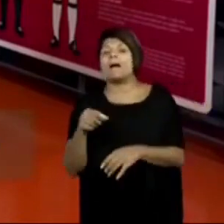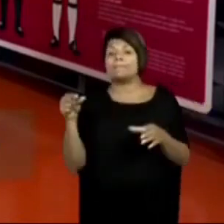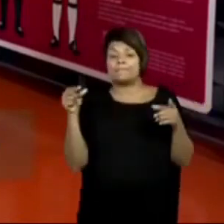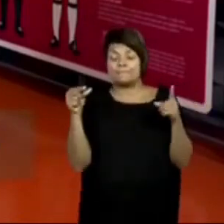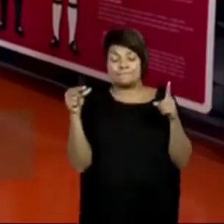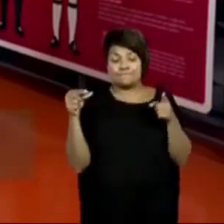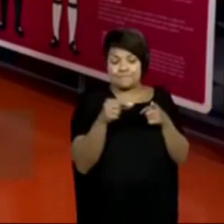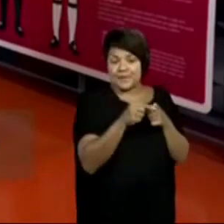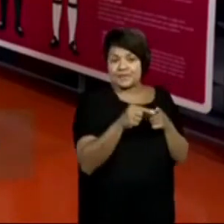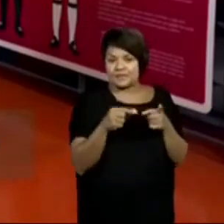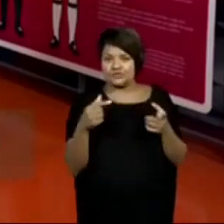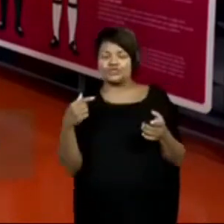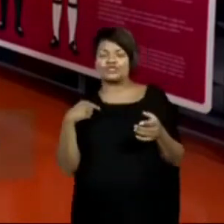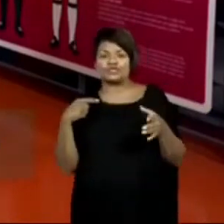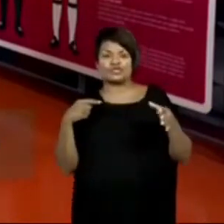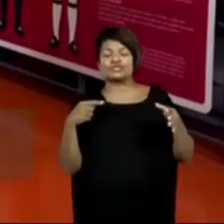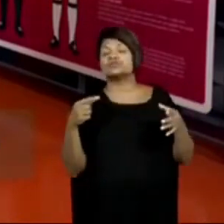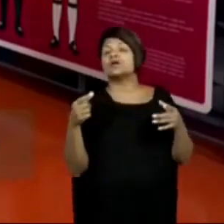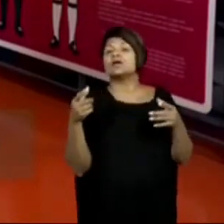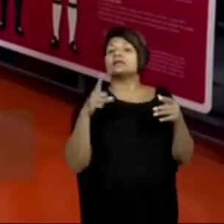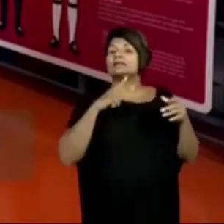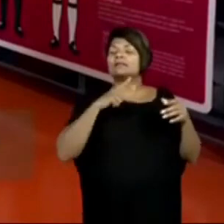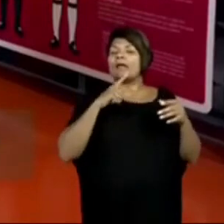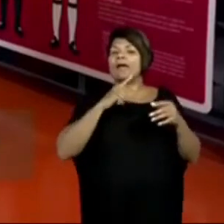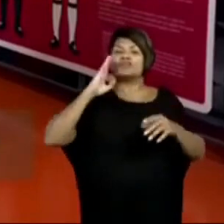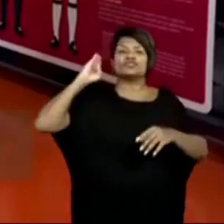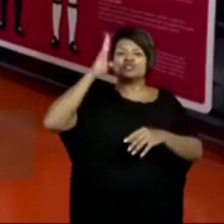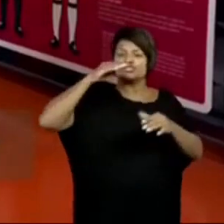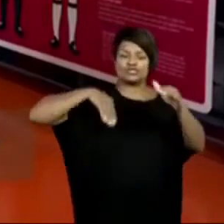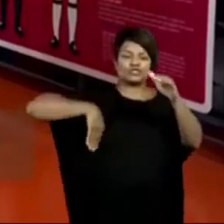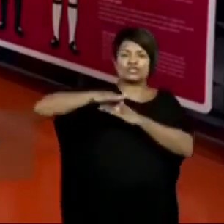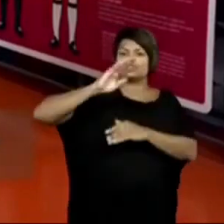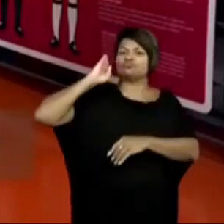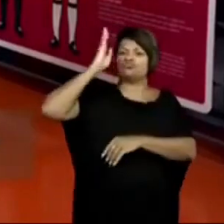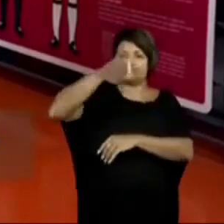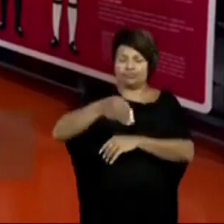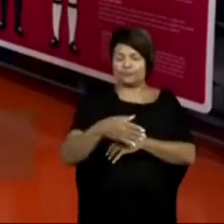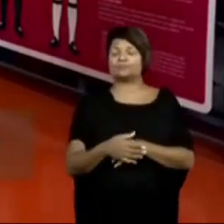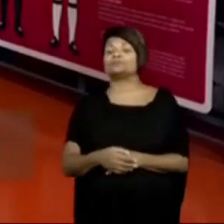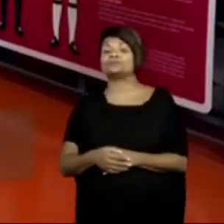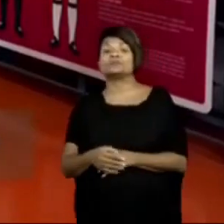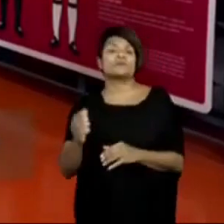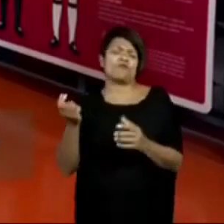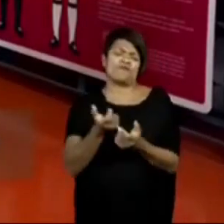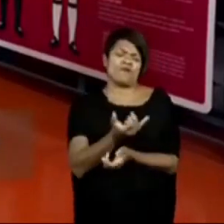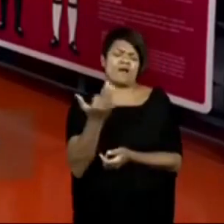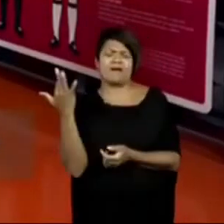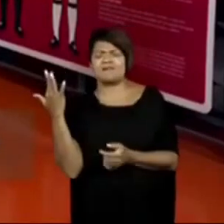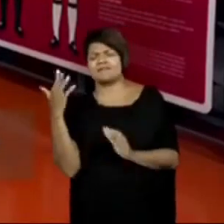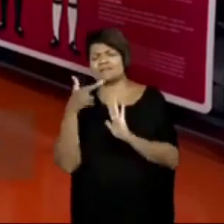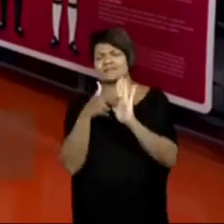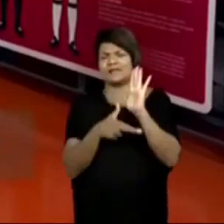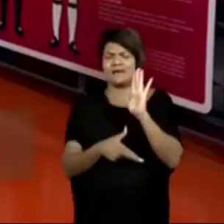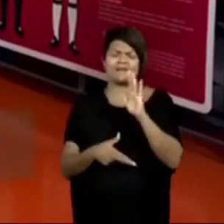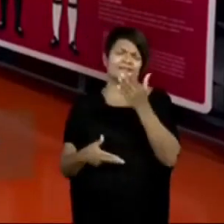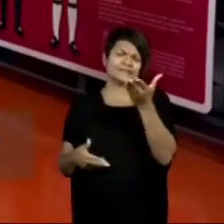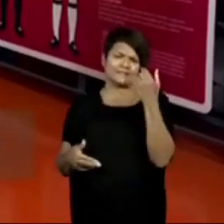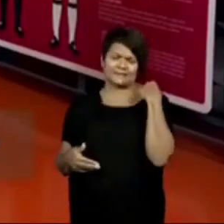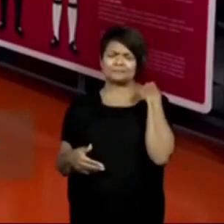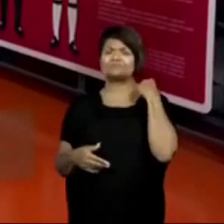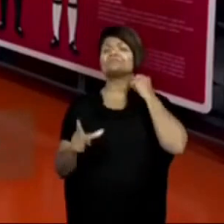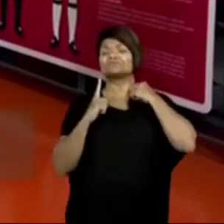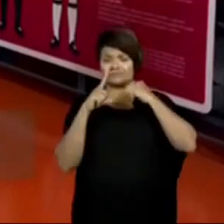de meta, tiro de canto, que a gente conhece como escanteio. Então, muitas regras aí, hein, que vocês